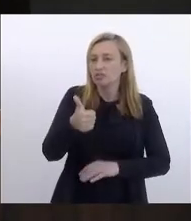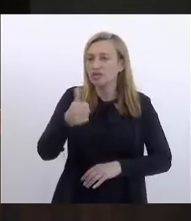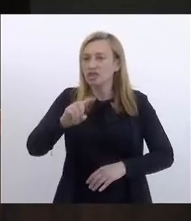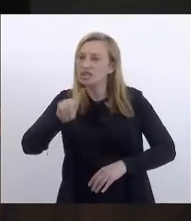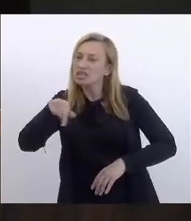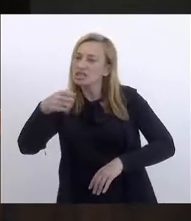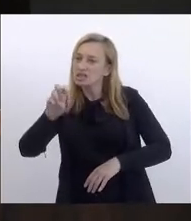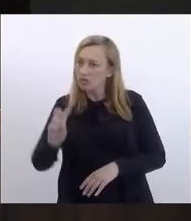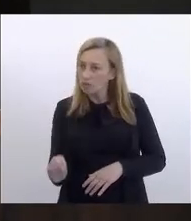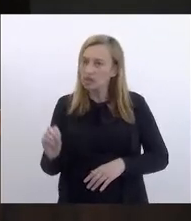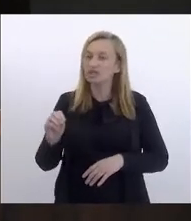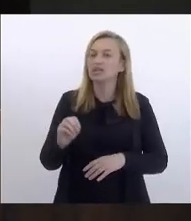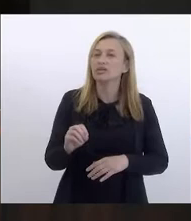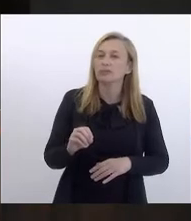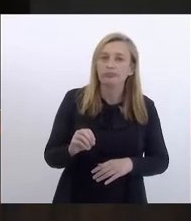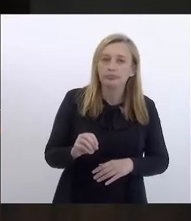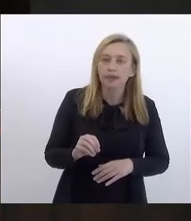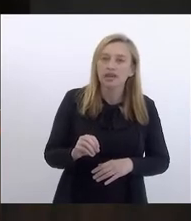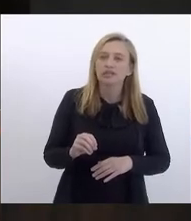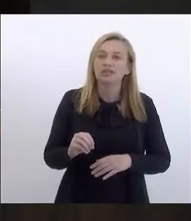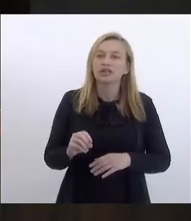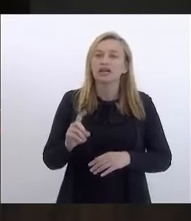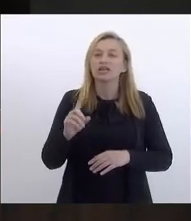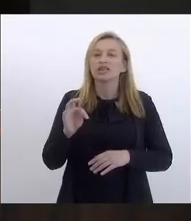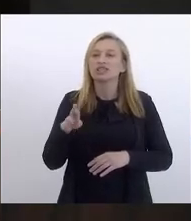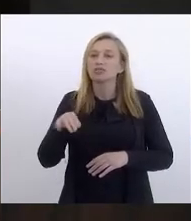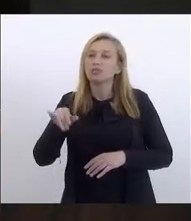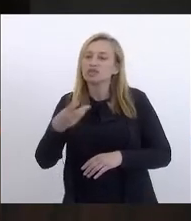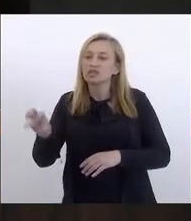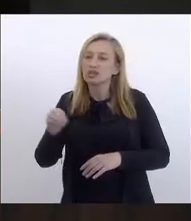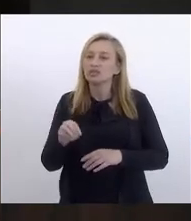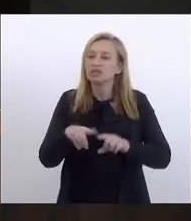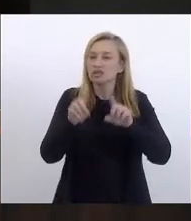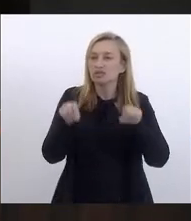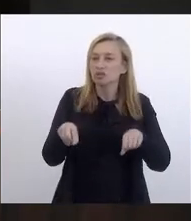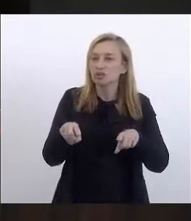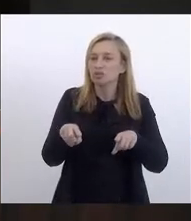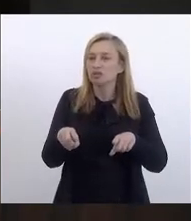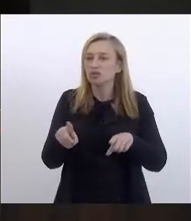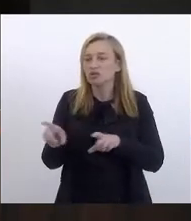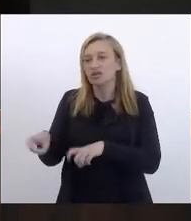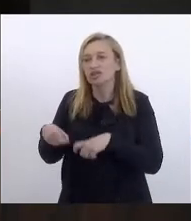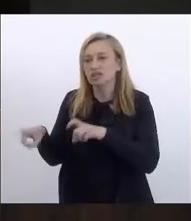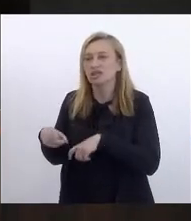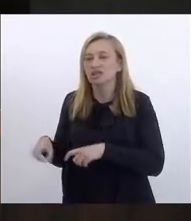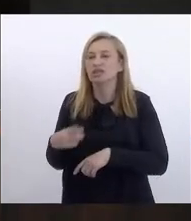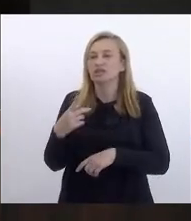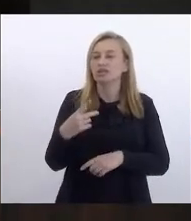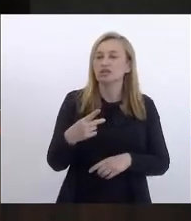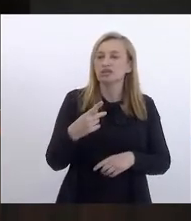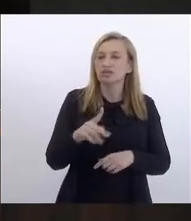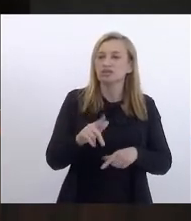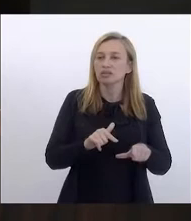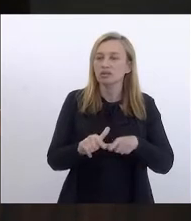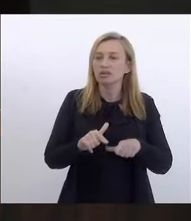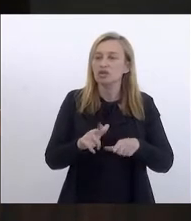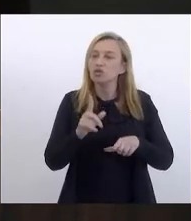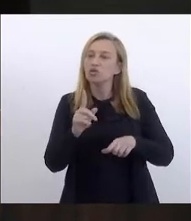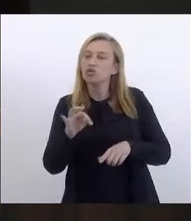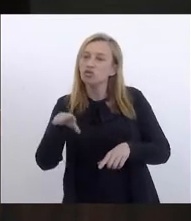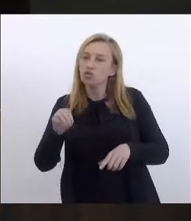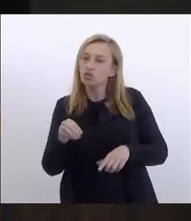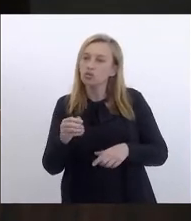90 que disciplina a ação e a retribuição dos servidores fazendários nas áreas de sua competência institui o fundo da